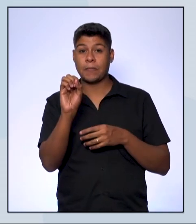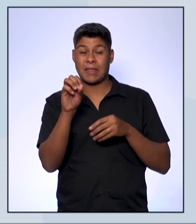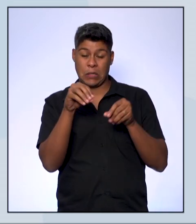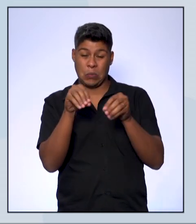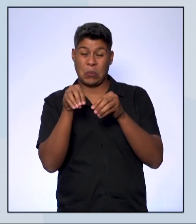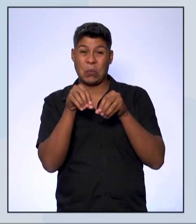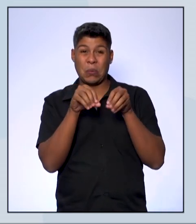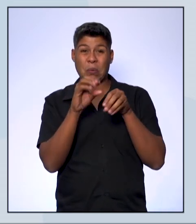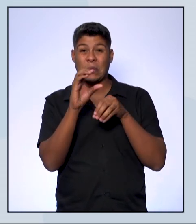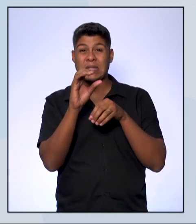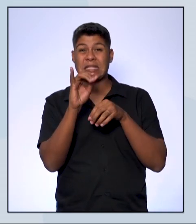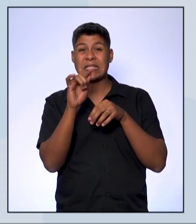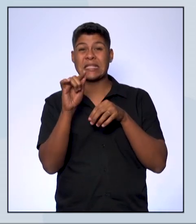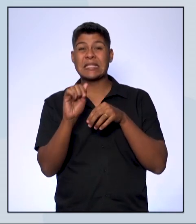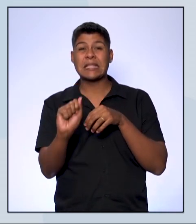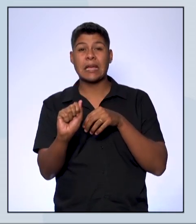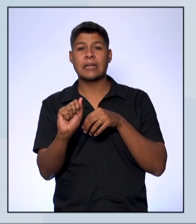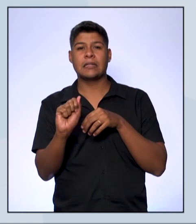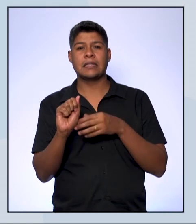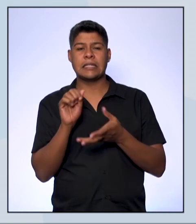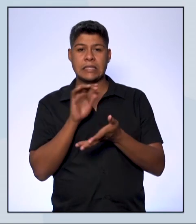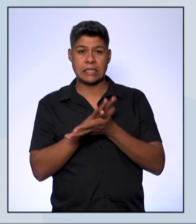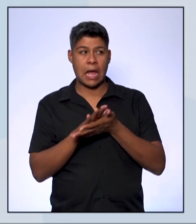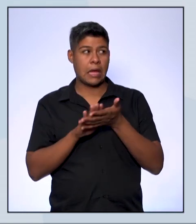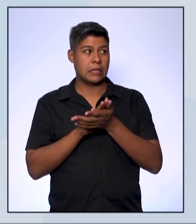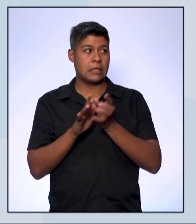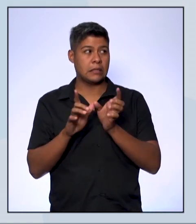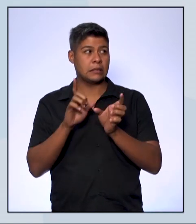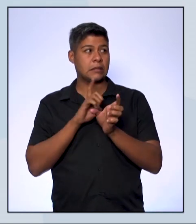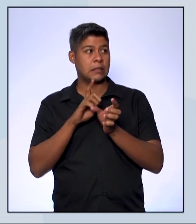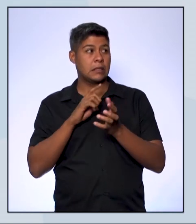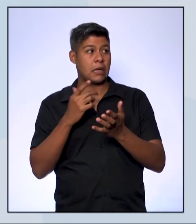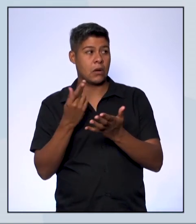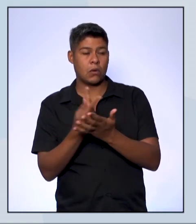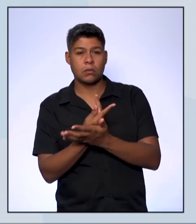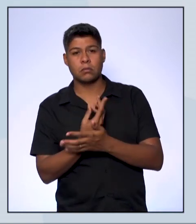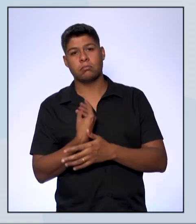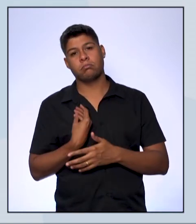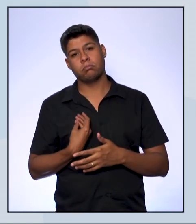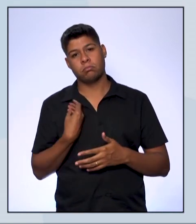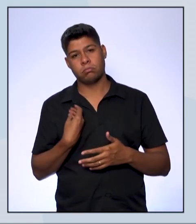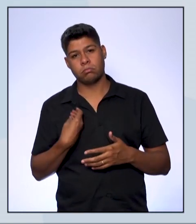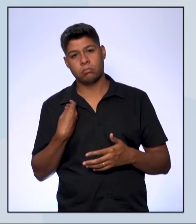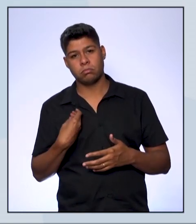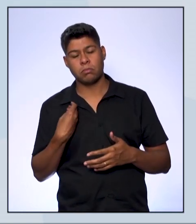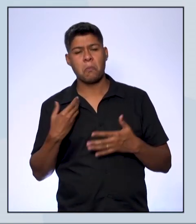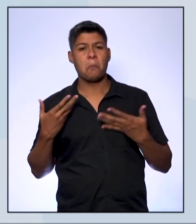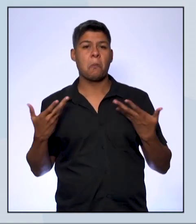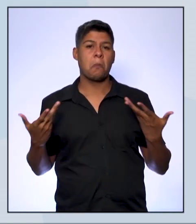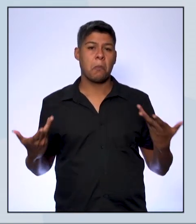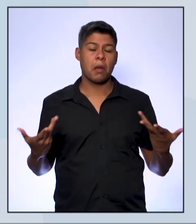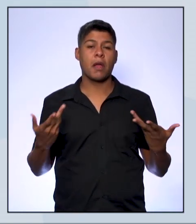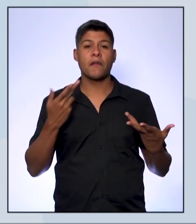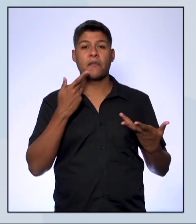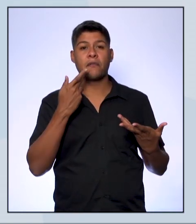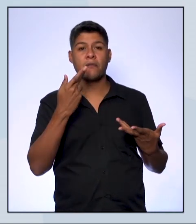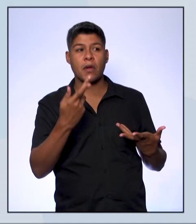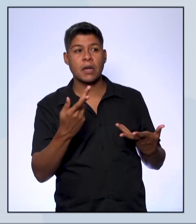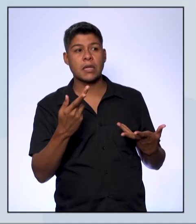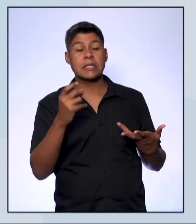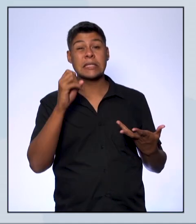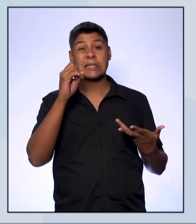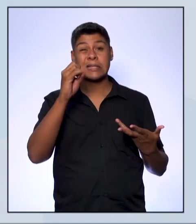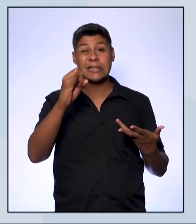que é que uma causa e consequência do que causa e efeito aliás pessoal ué quando eu falo